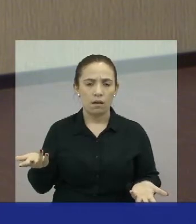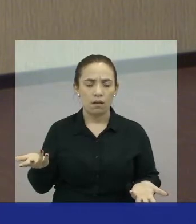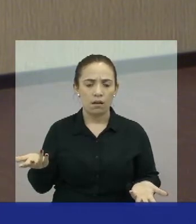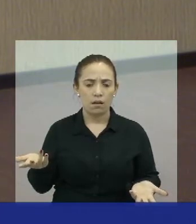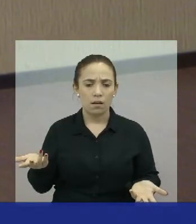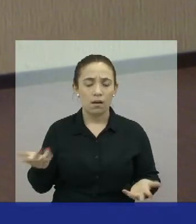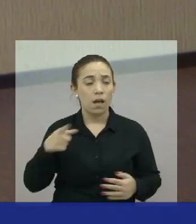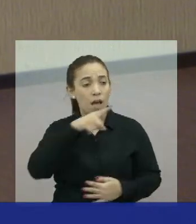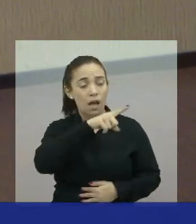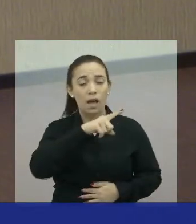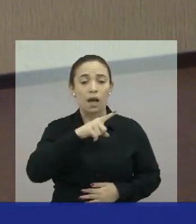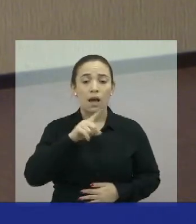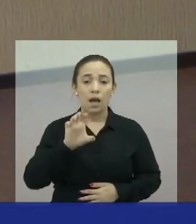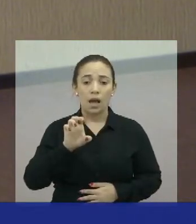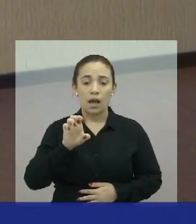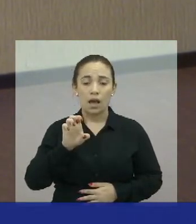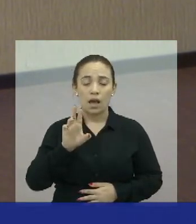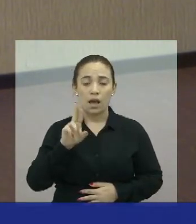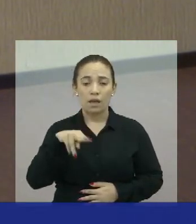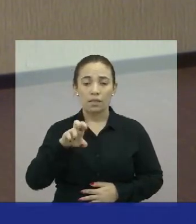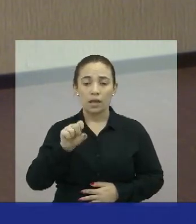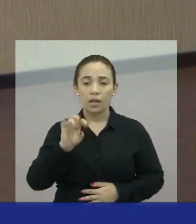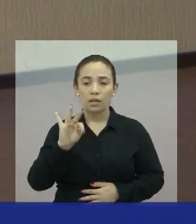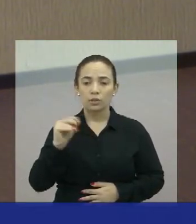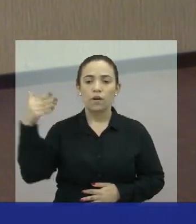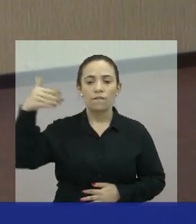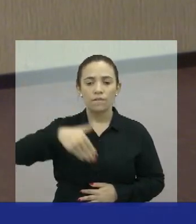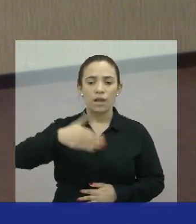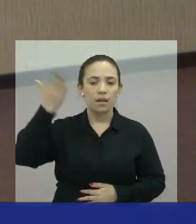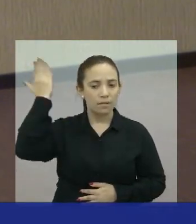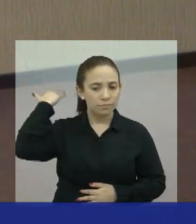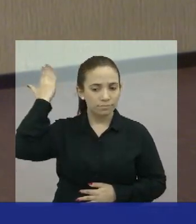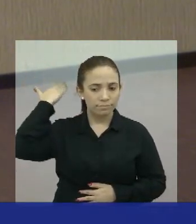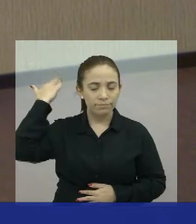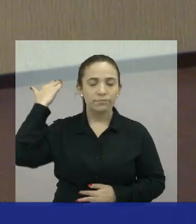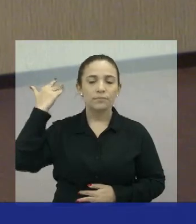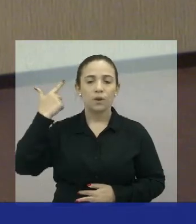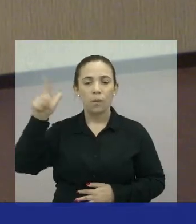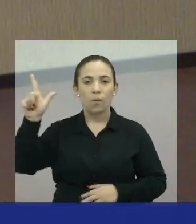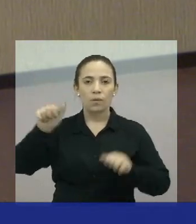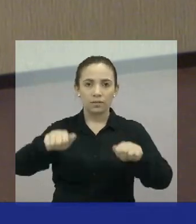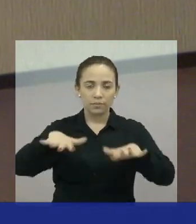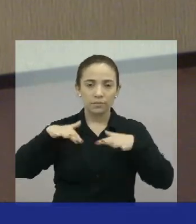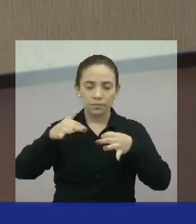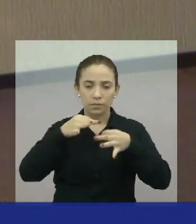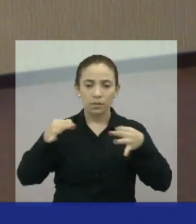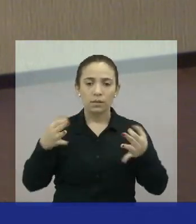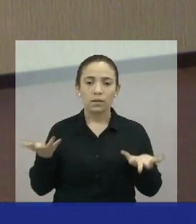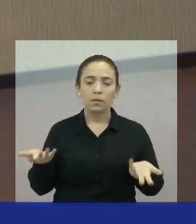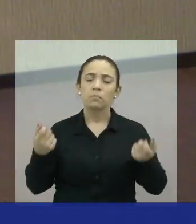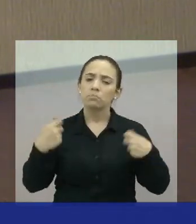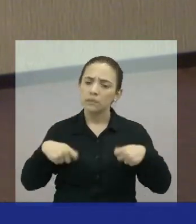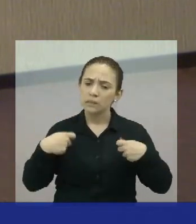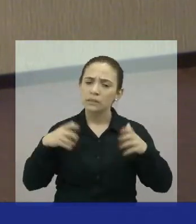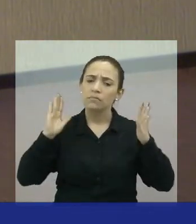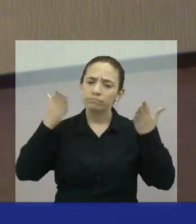compareceu. Pois é, compareceu, né? Na outra. Eu vim da certeza de dar um abraço também dele e dizer que a causa tem que ter esse olhar.